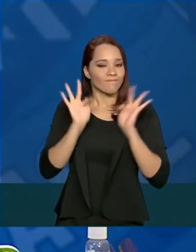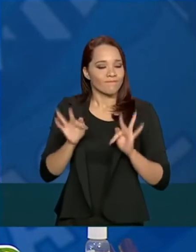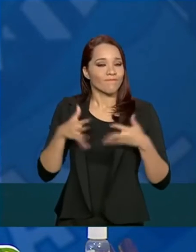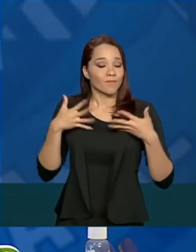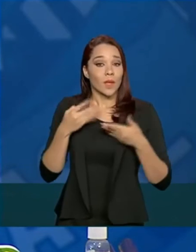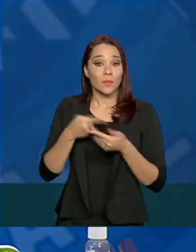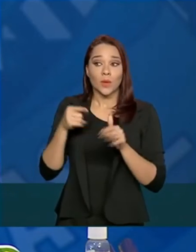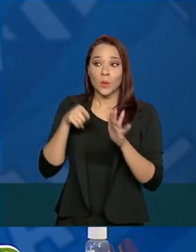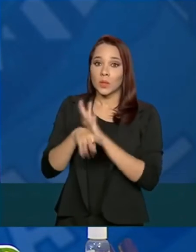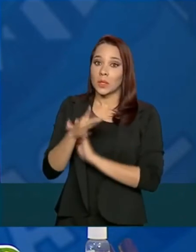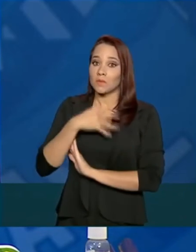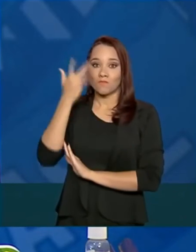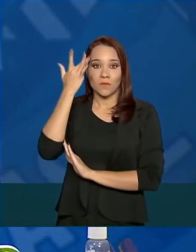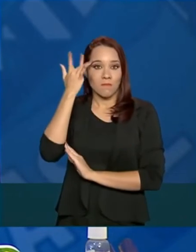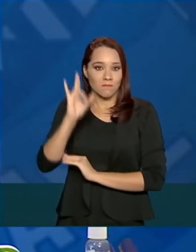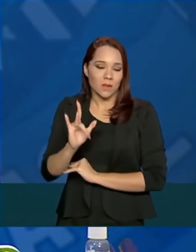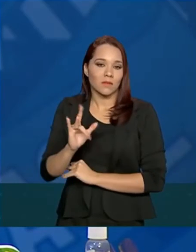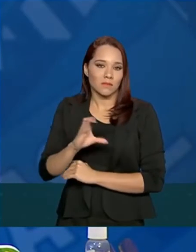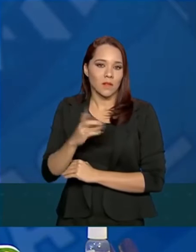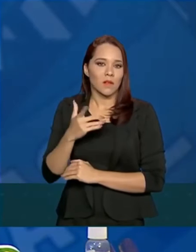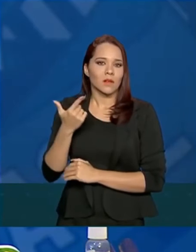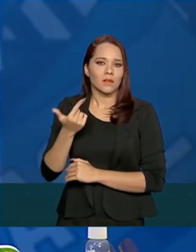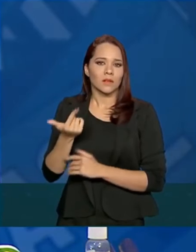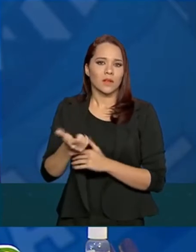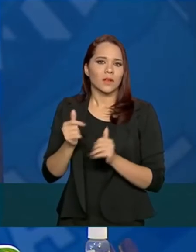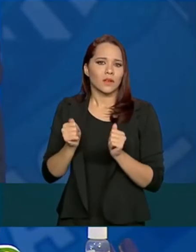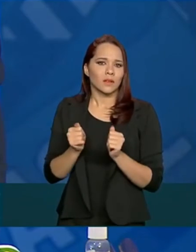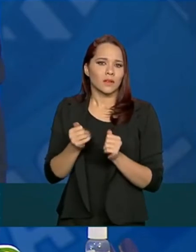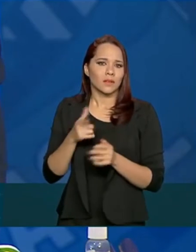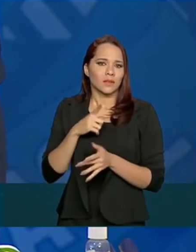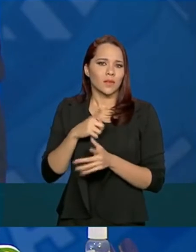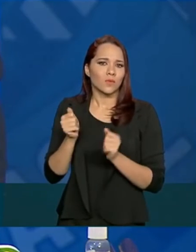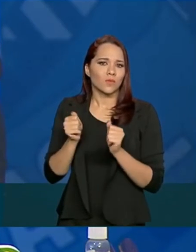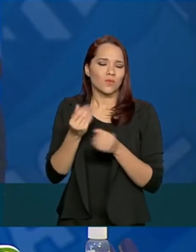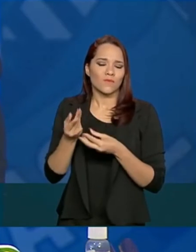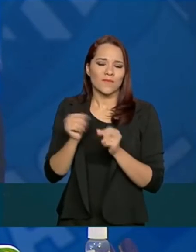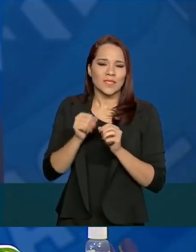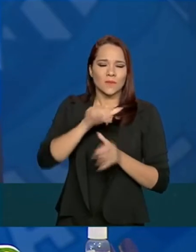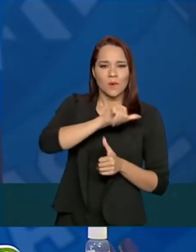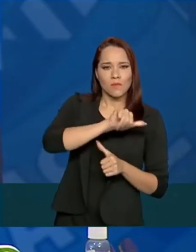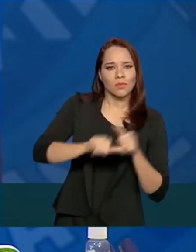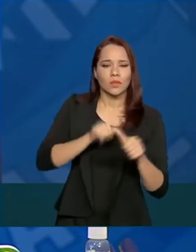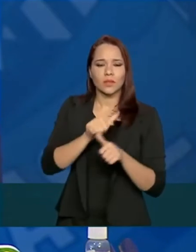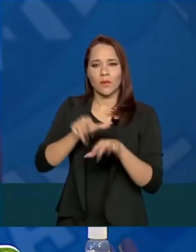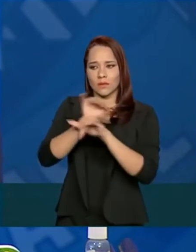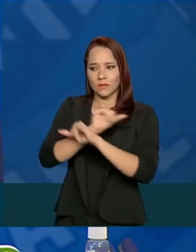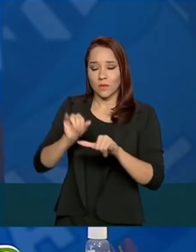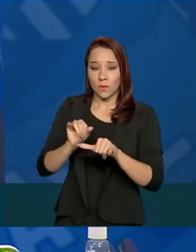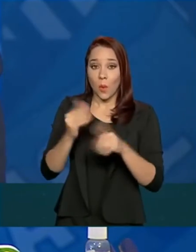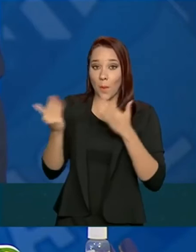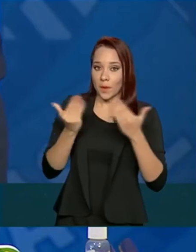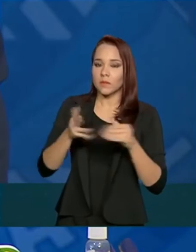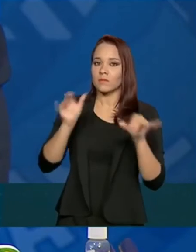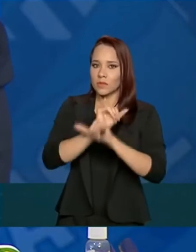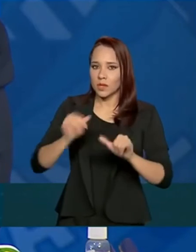nós não sabíamos, pelo óbvio, ela coaduna, vem fazer uma convergência com os dados que nós apresentamos